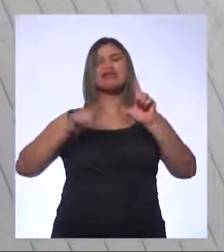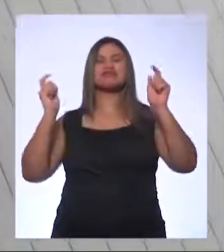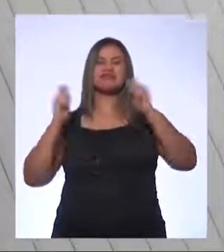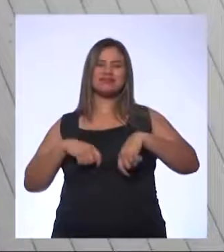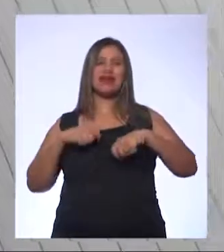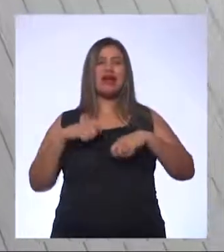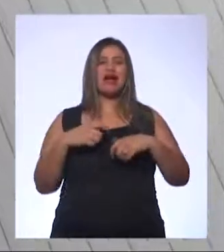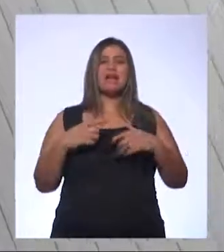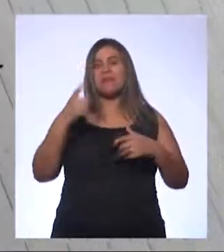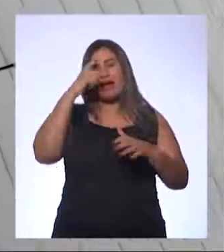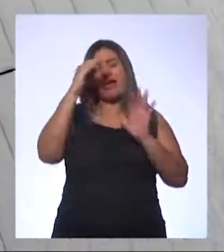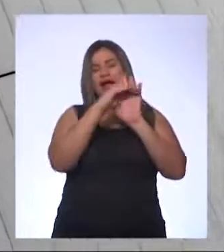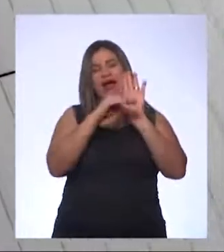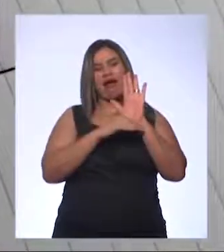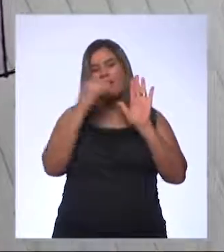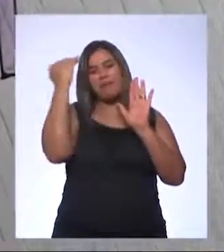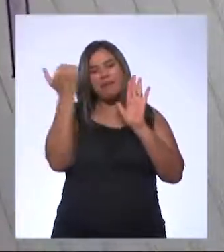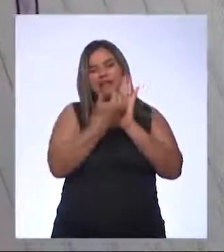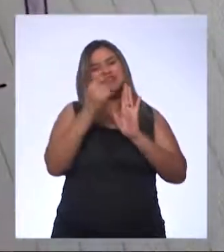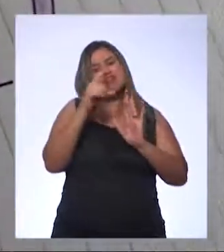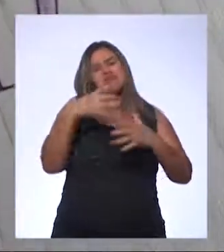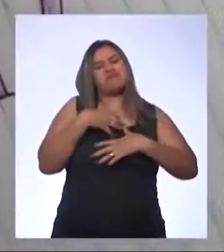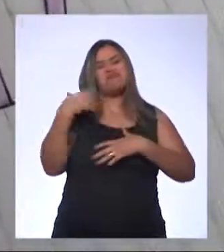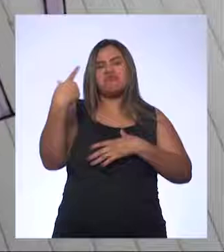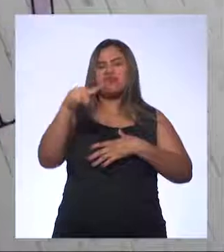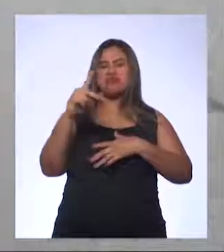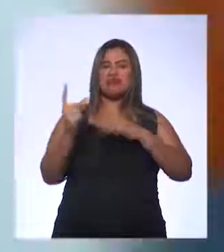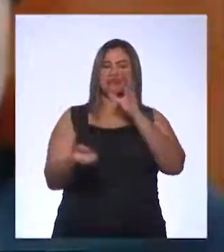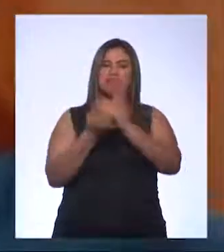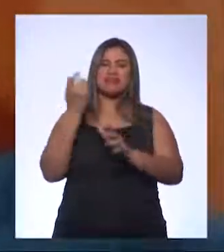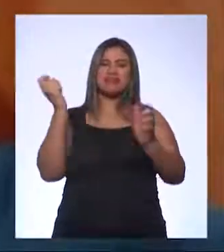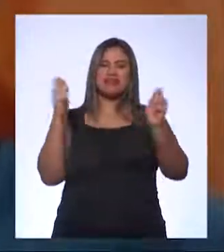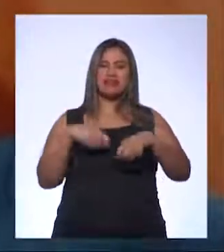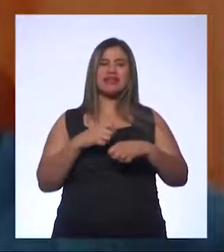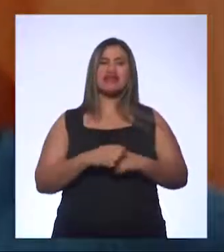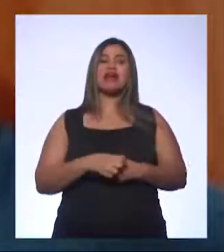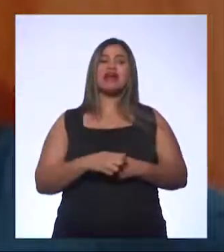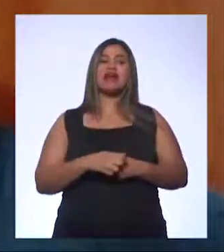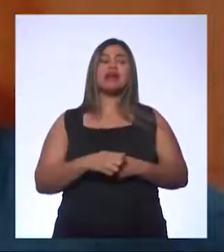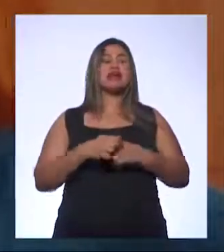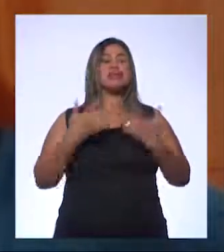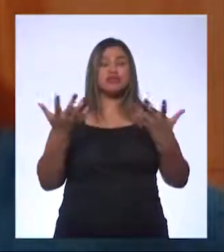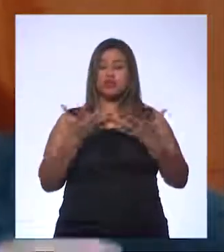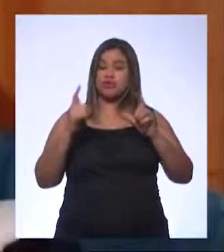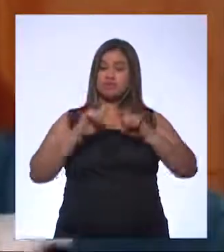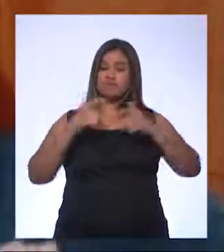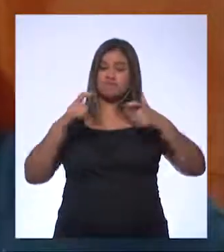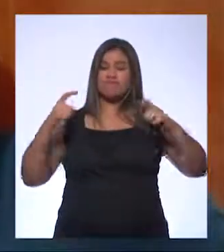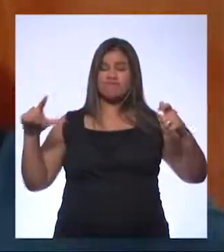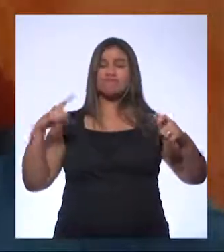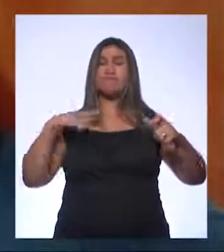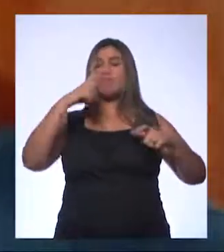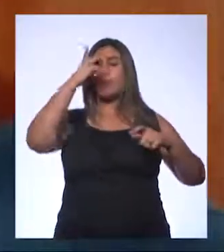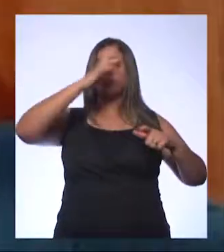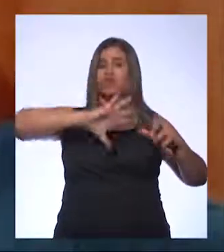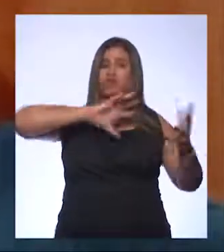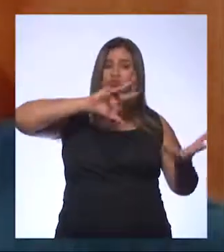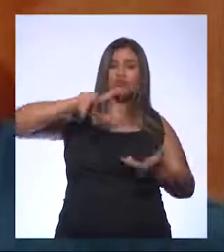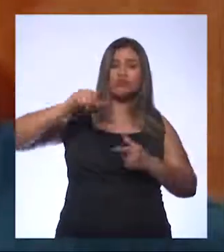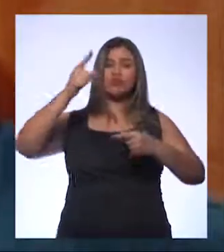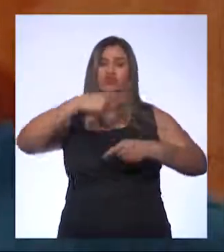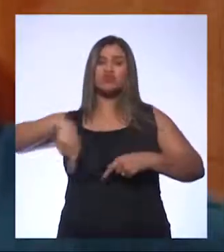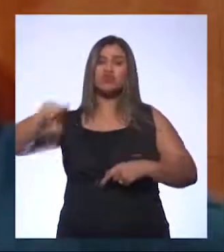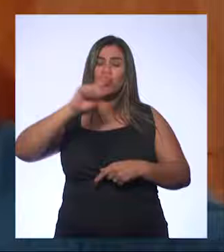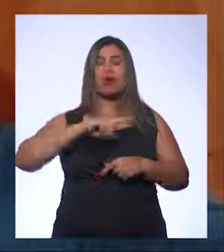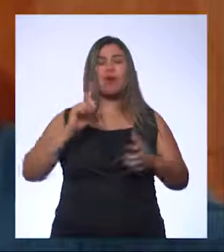não depende de regras, você pode criar o seu próprio estilo de caligrafia. Hoje em dia o lettering vem crescendo muito e alcançando pessoas do mundo inteiro, então é